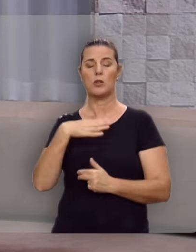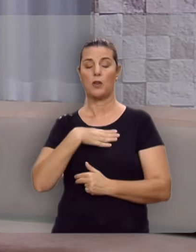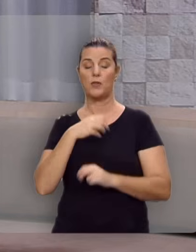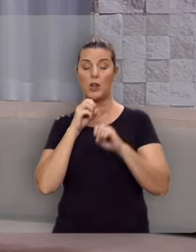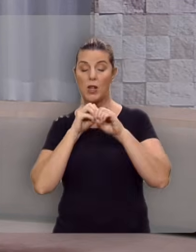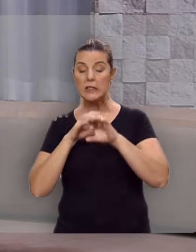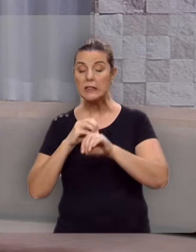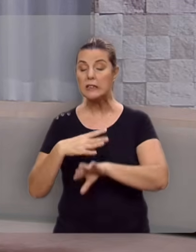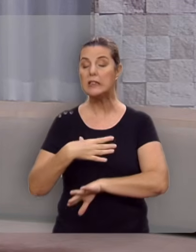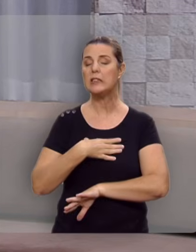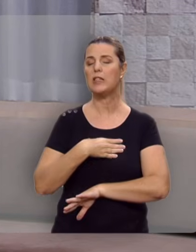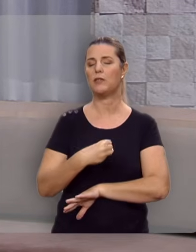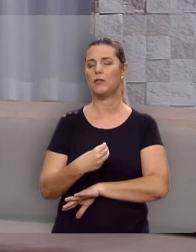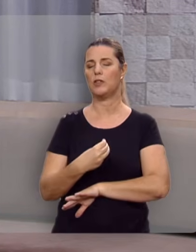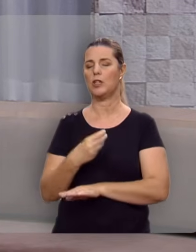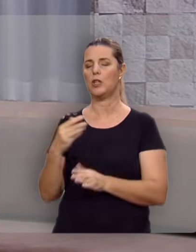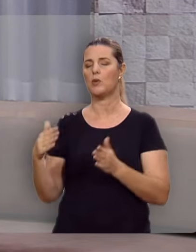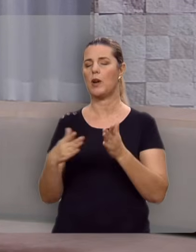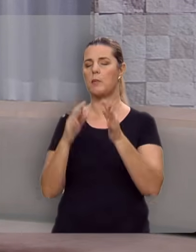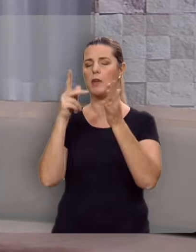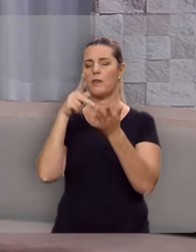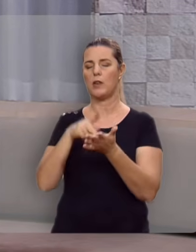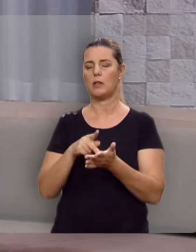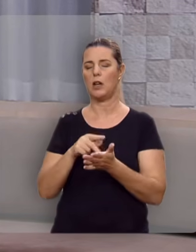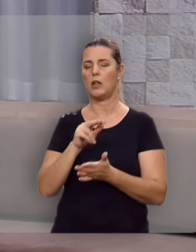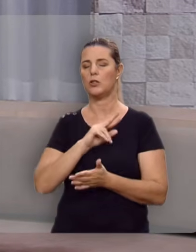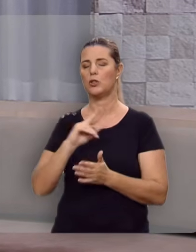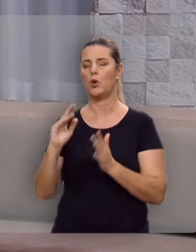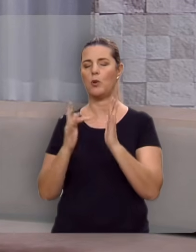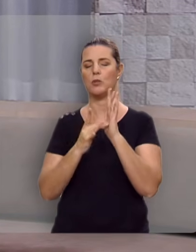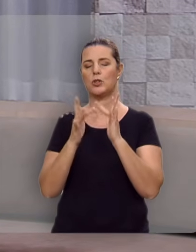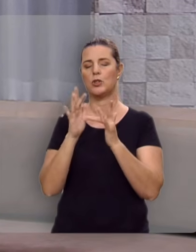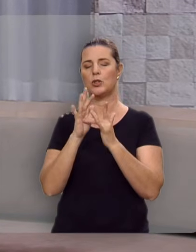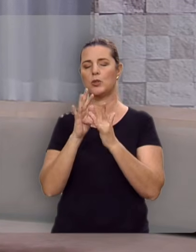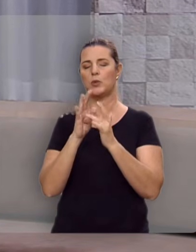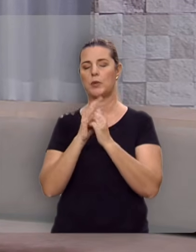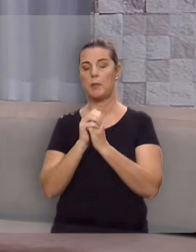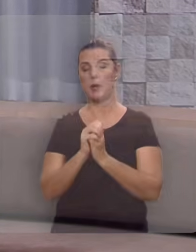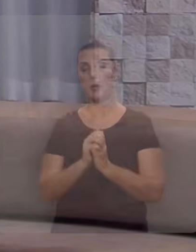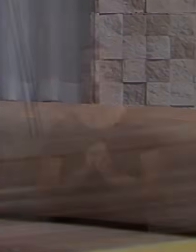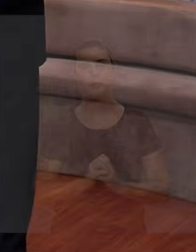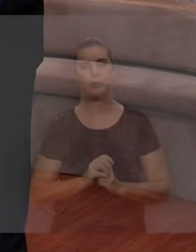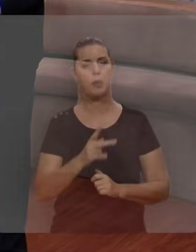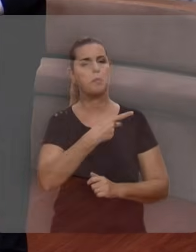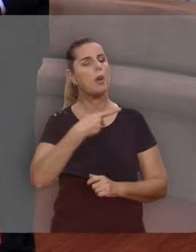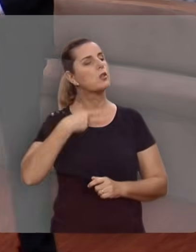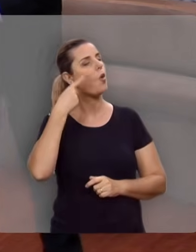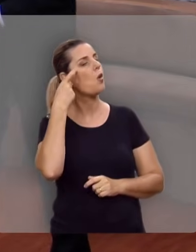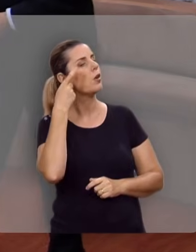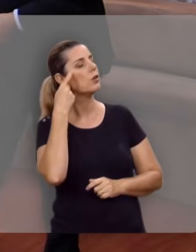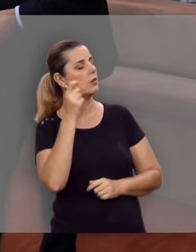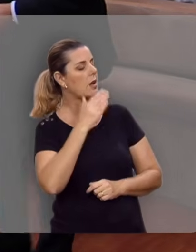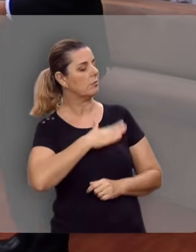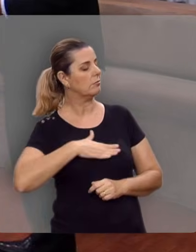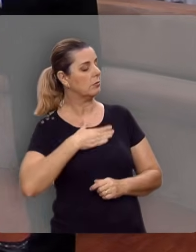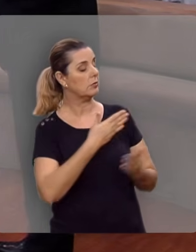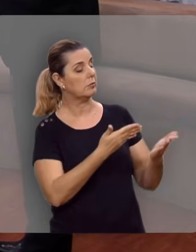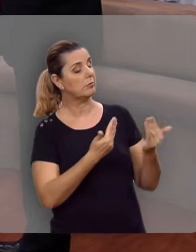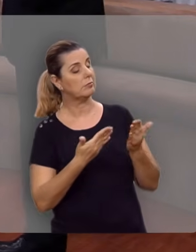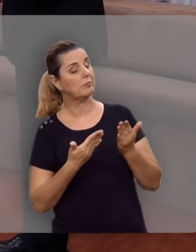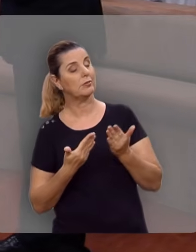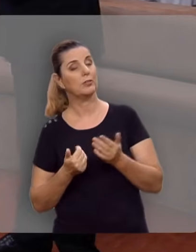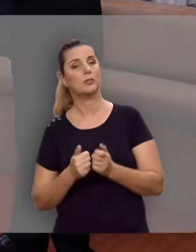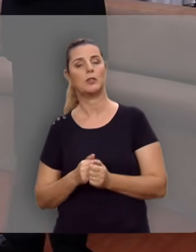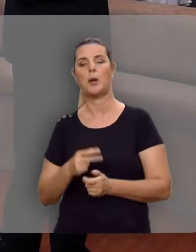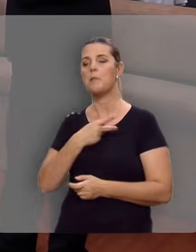que ensinem os seus filhos o caminho da verdade. Assim oramos em nome de Jesus. Amém. Pastor Rodrigo, que privilégio tê-lo mais uma